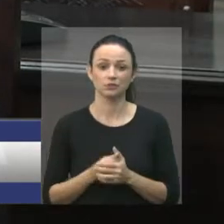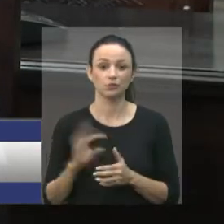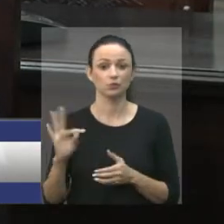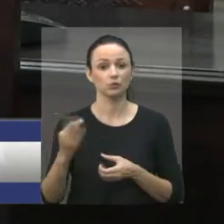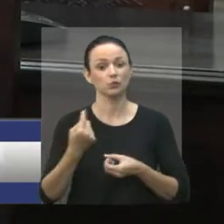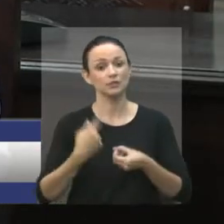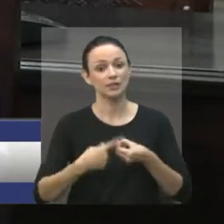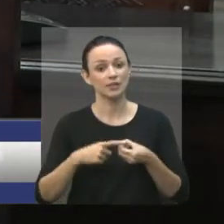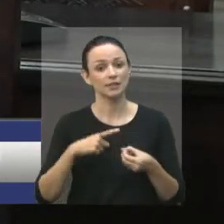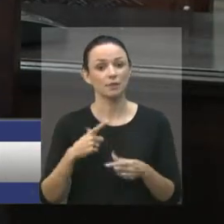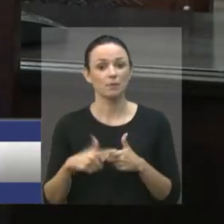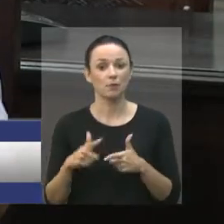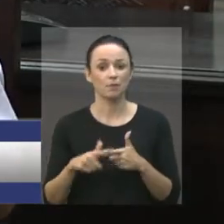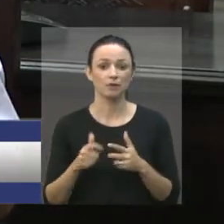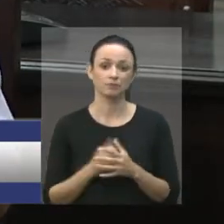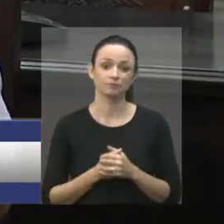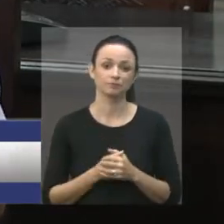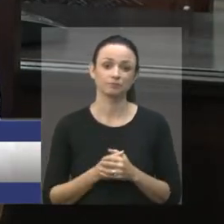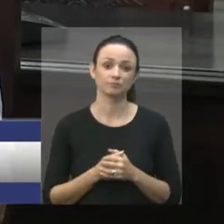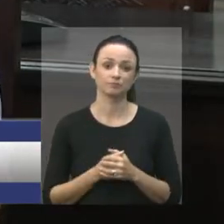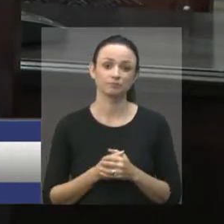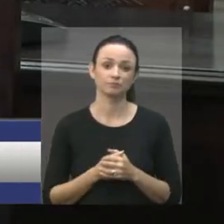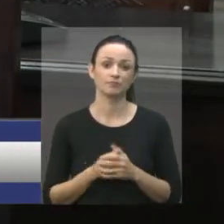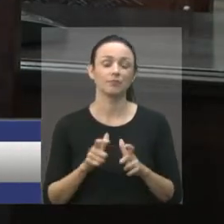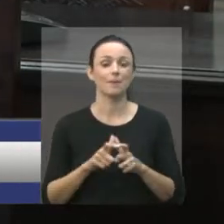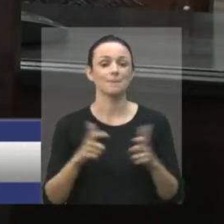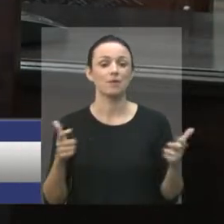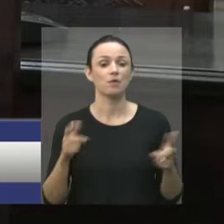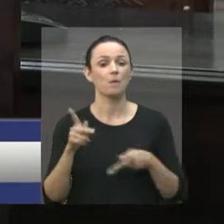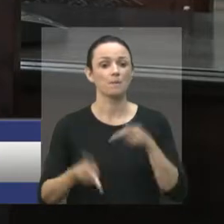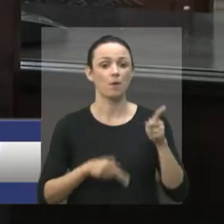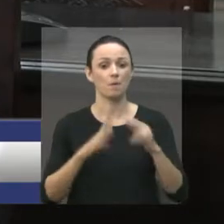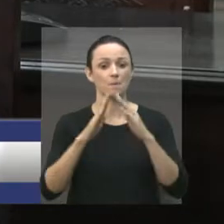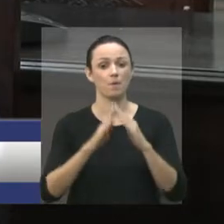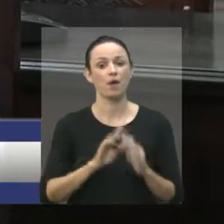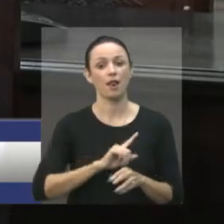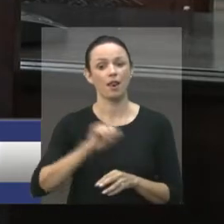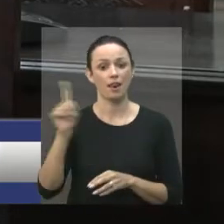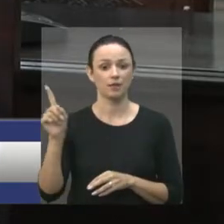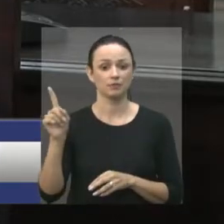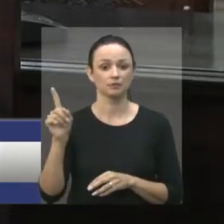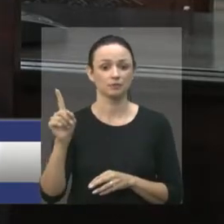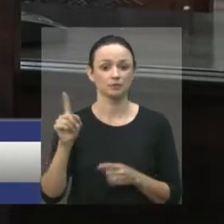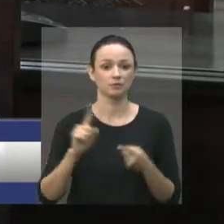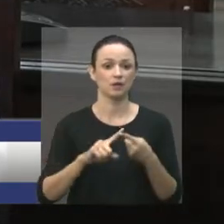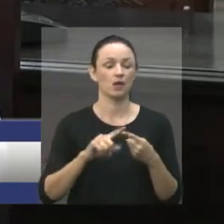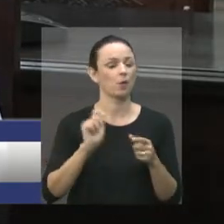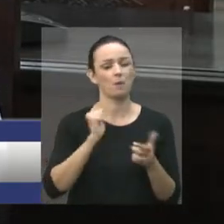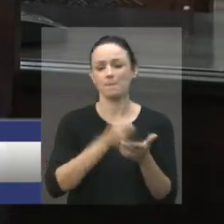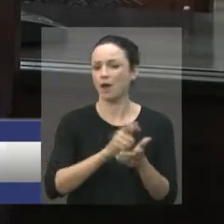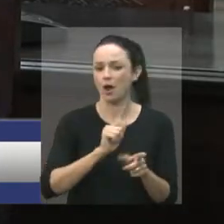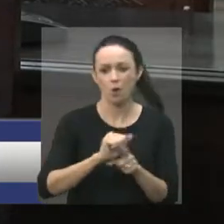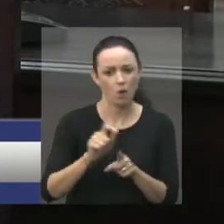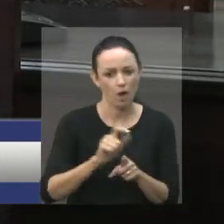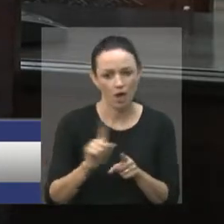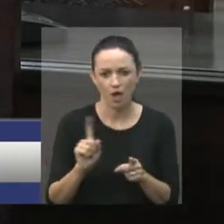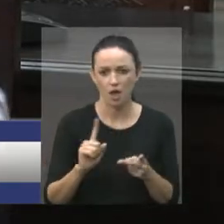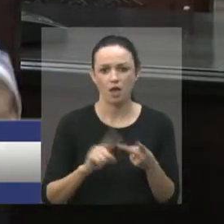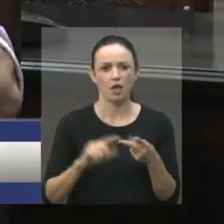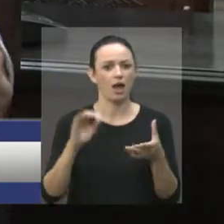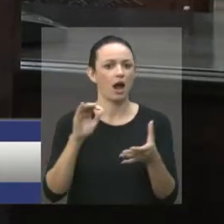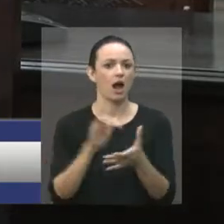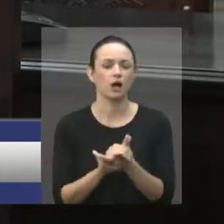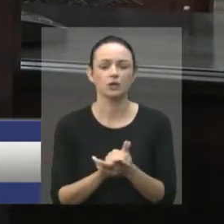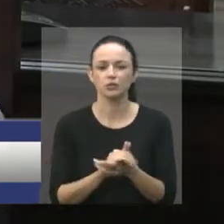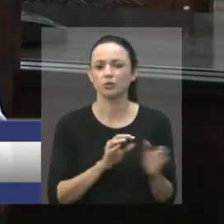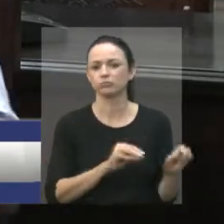tem problema. Eu acho que a grande maioria do povo que mora ali saiu do aluguel, casou e já